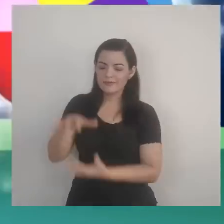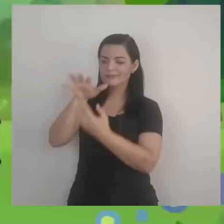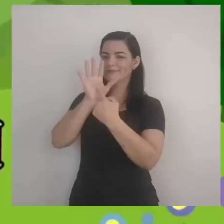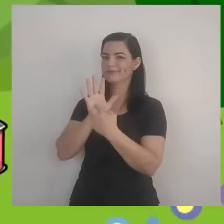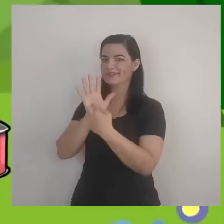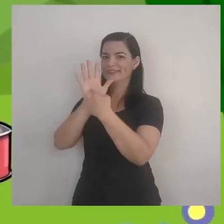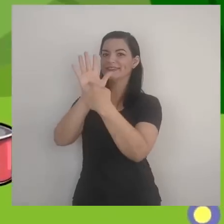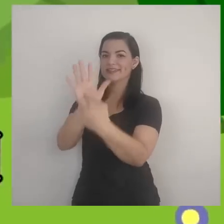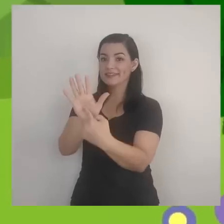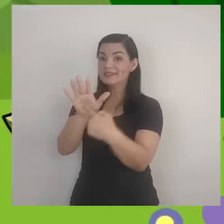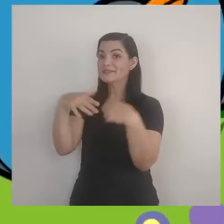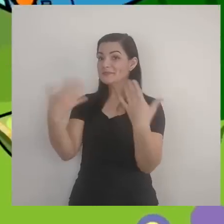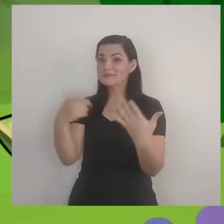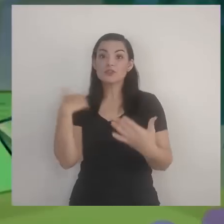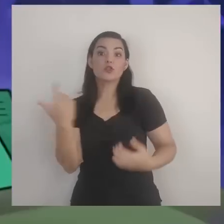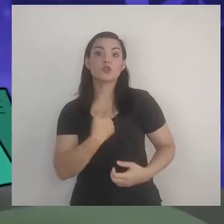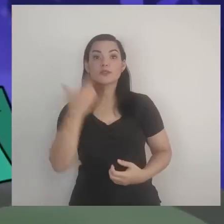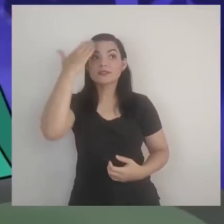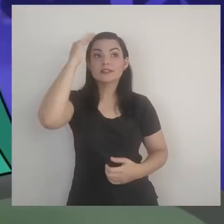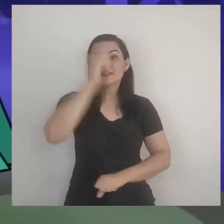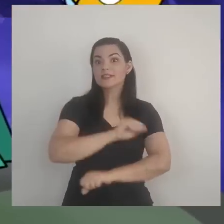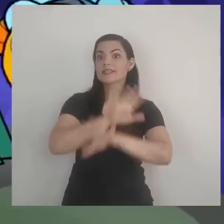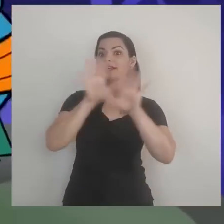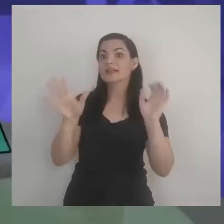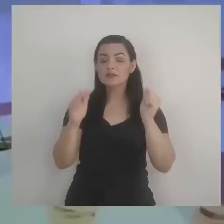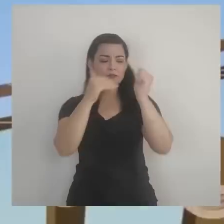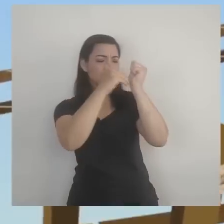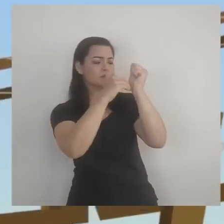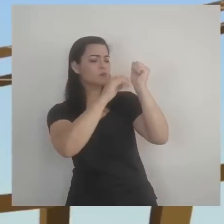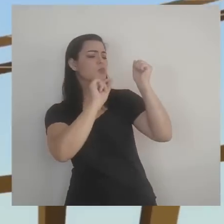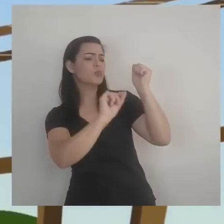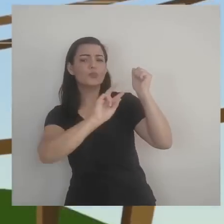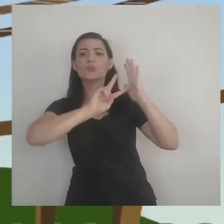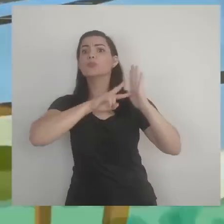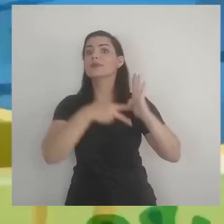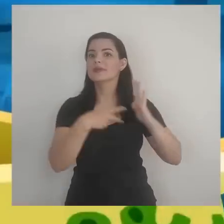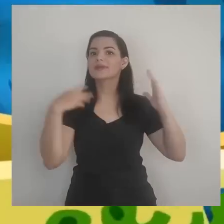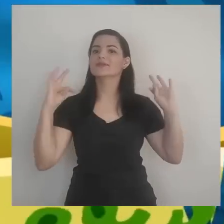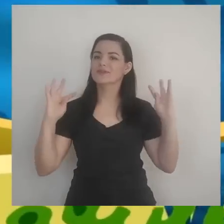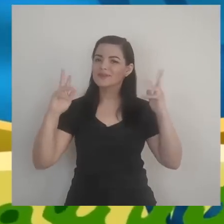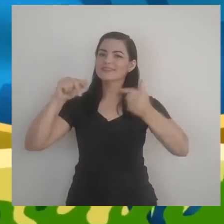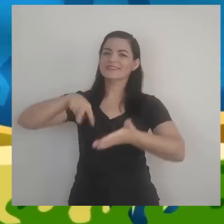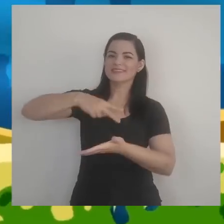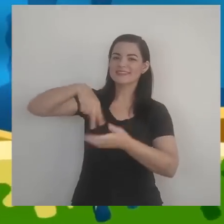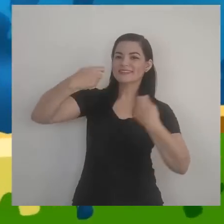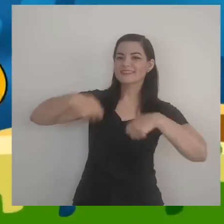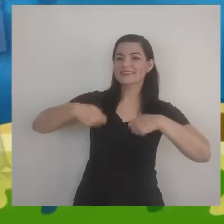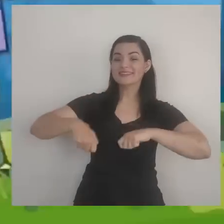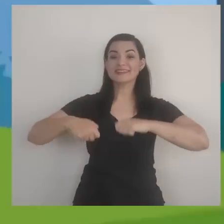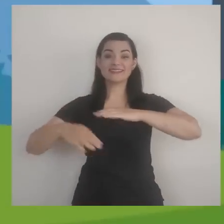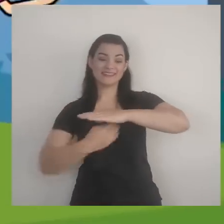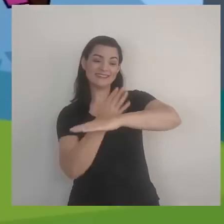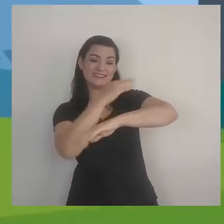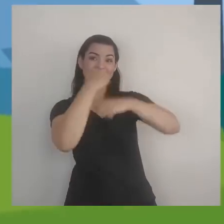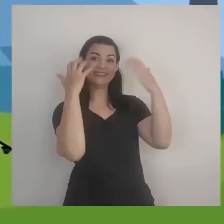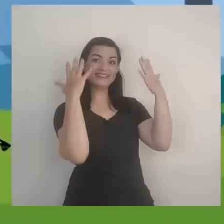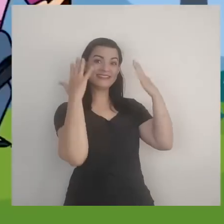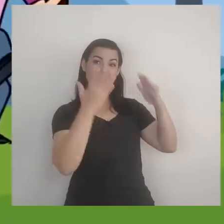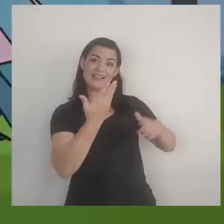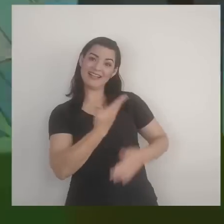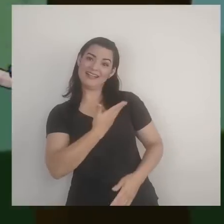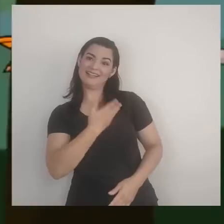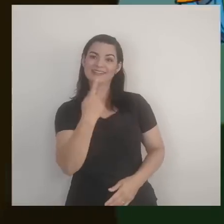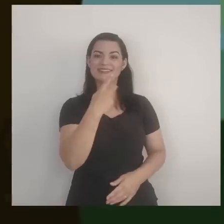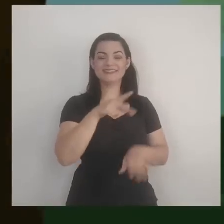Pop indicar. Pra entender o mistério, todo mundo vai pensar. Peixonauta, bate palma,